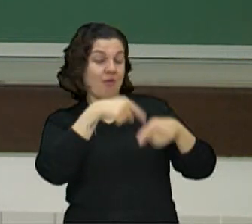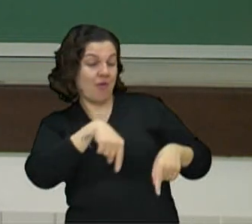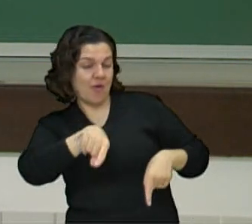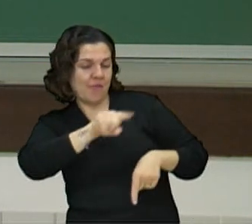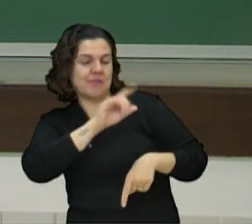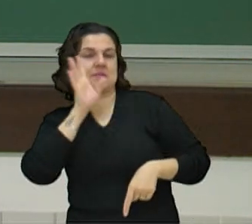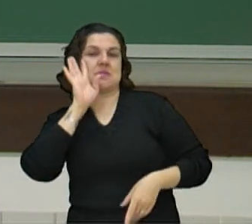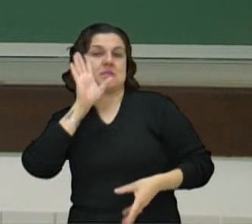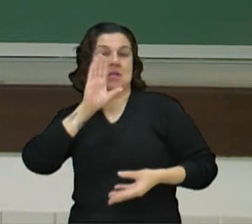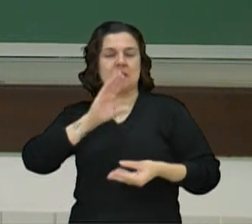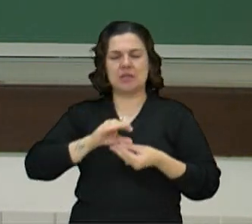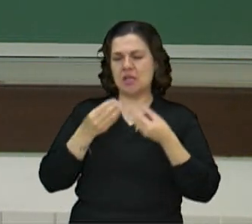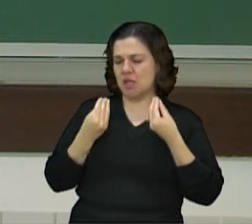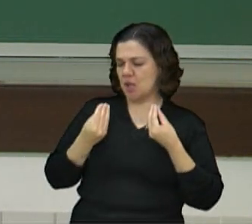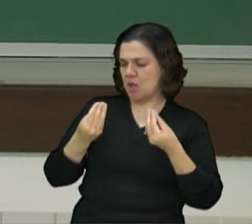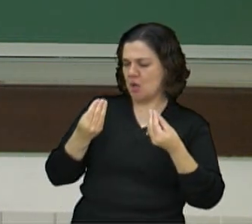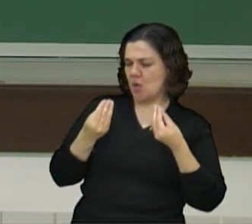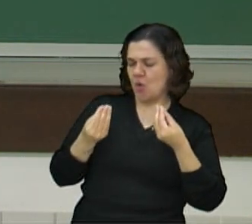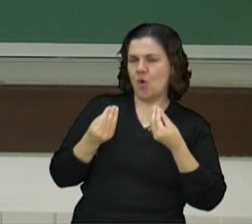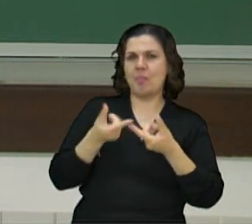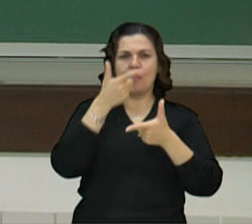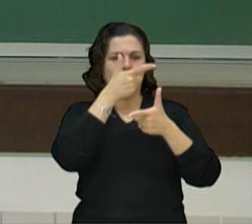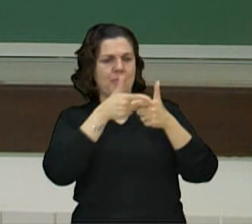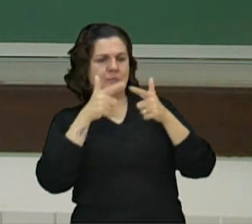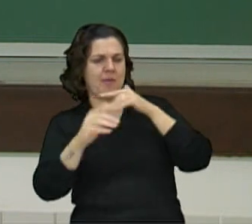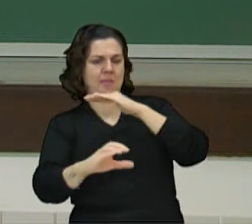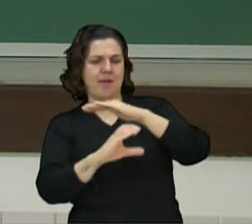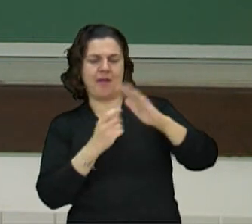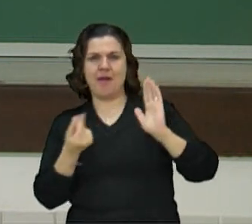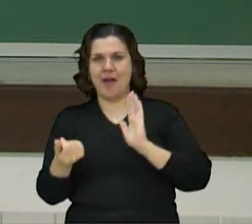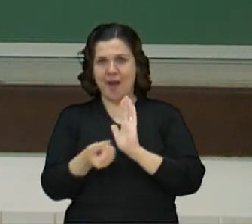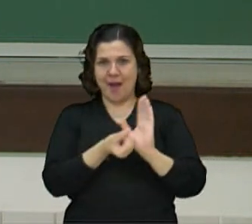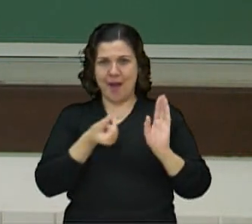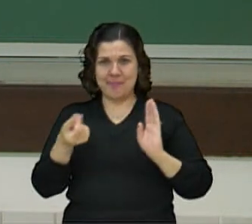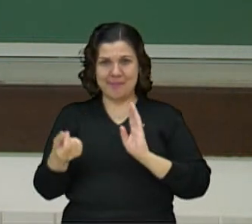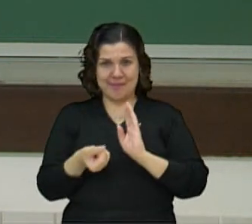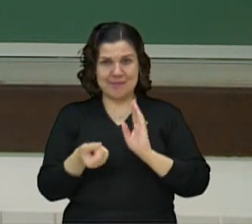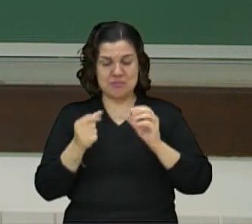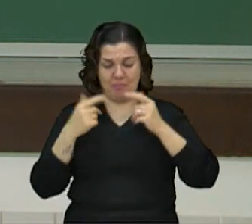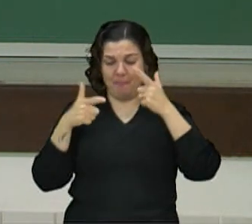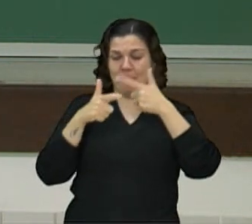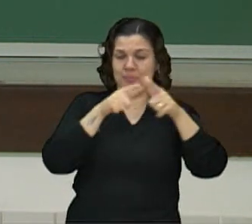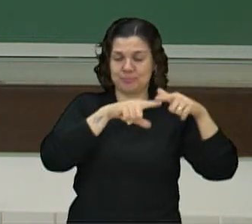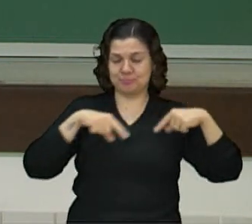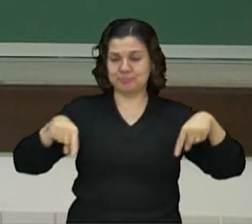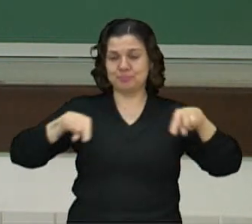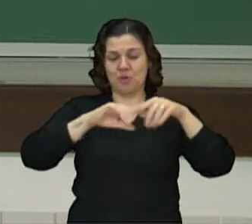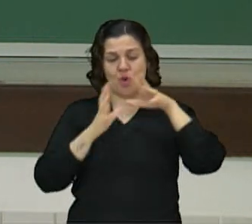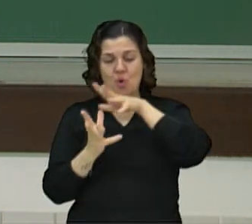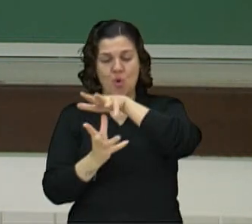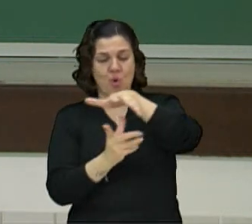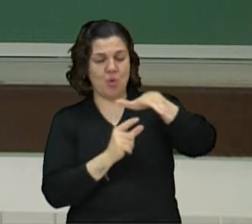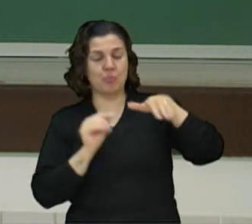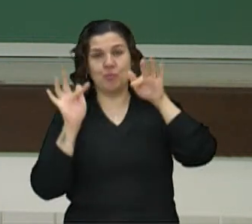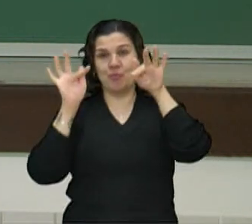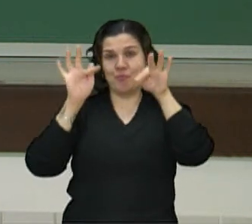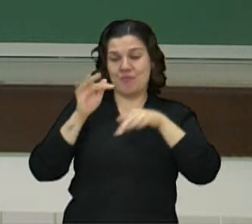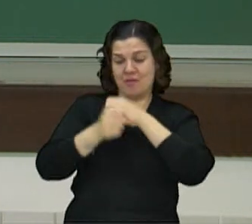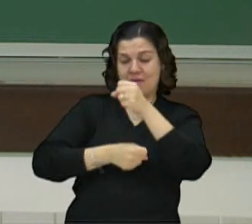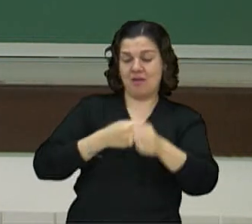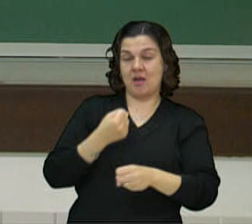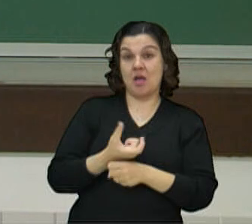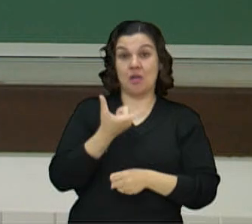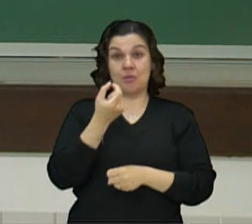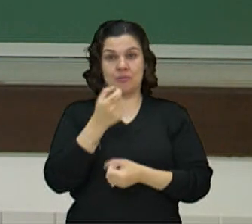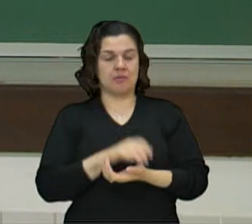você entender como que uma crise do capitalismo afetou o mundo inteiro no finalzinho dos anos 20.